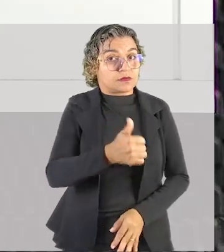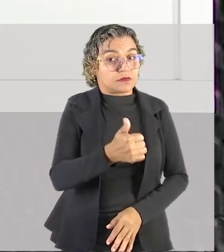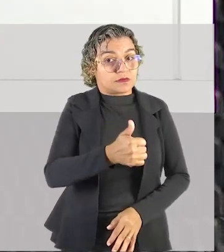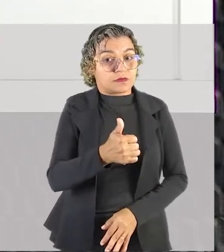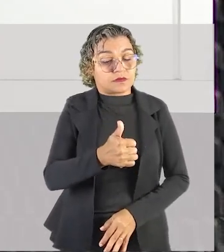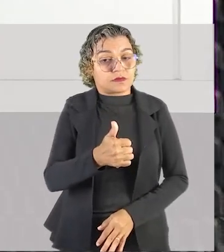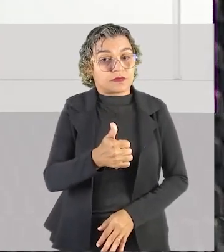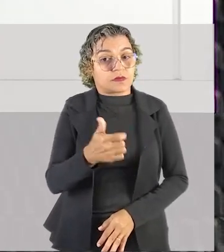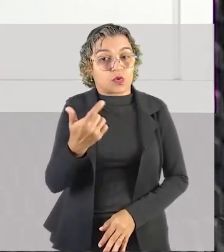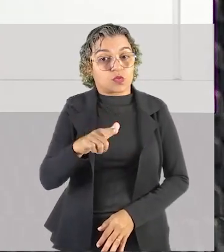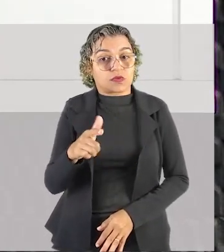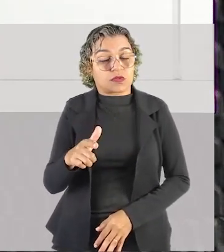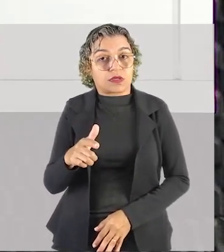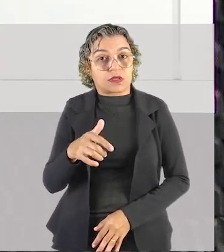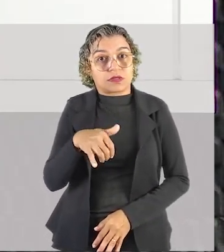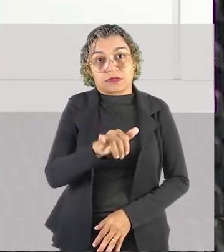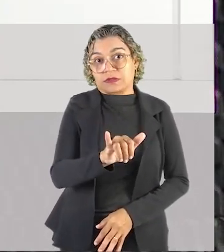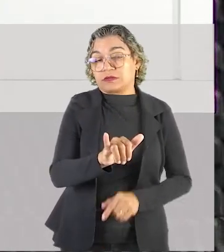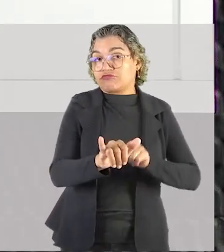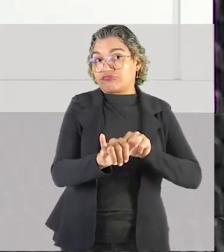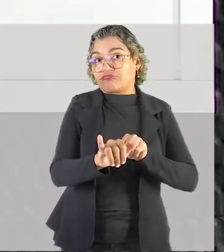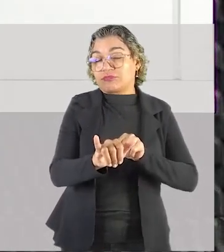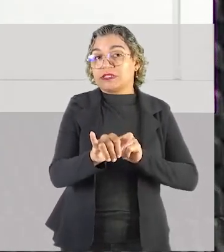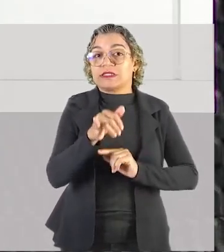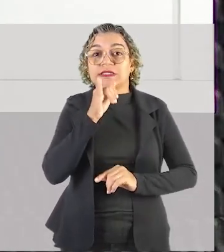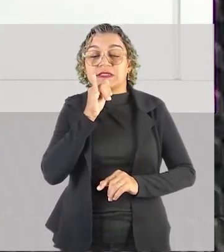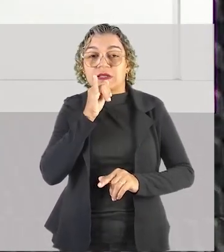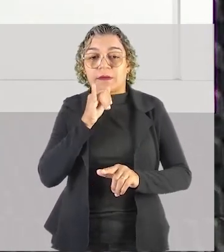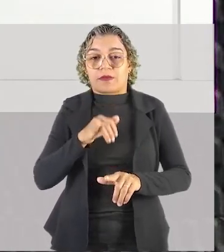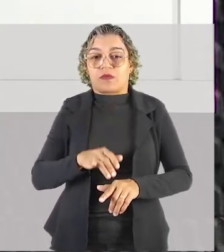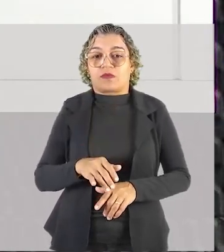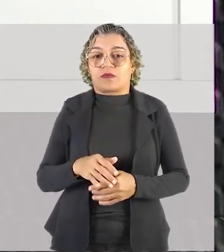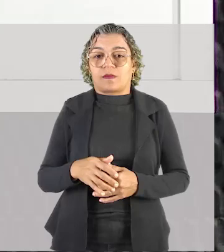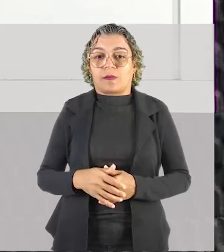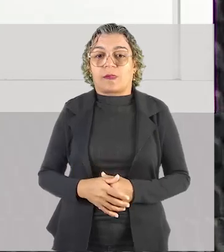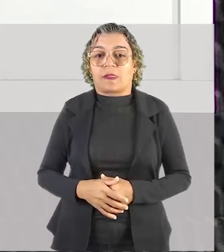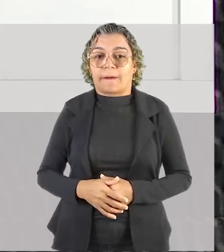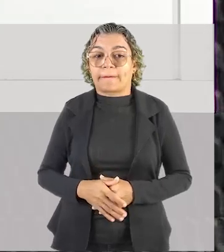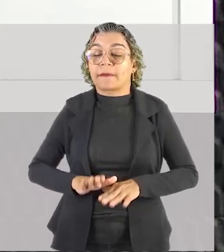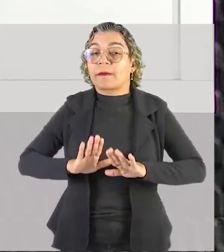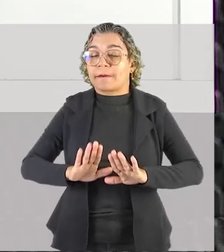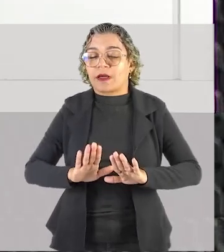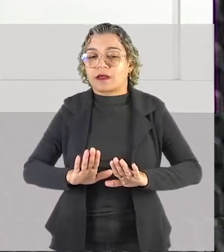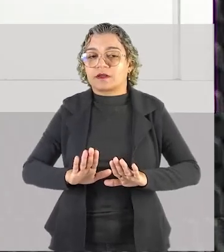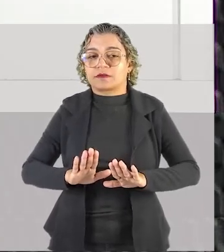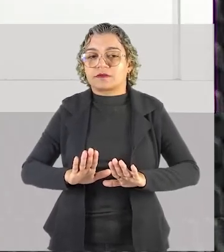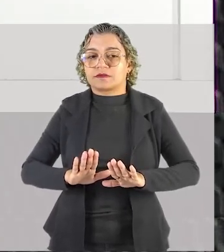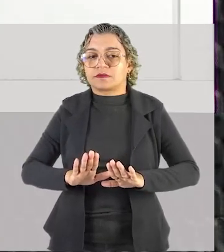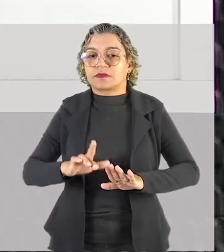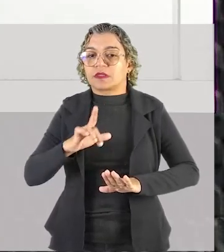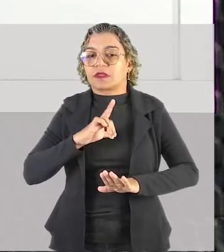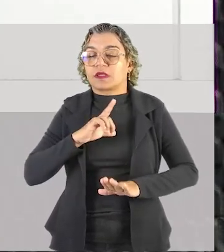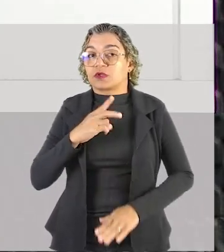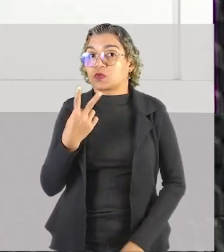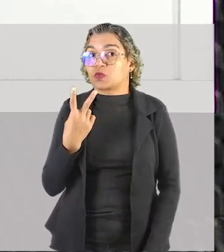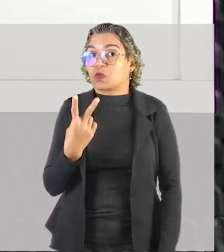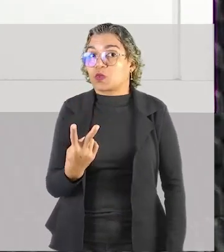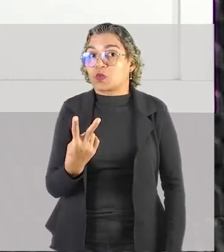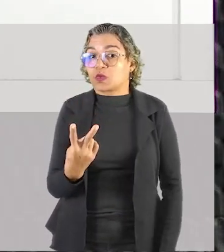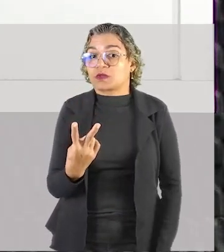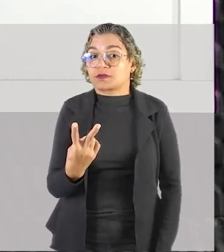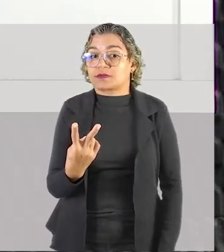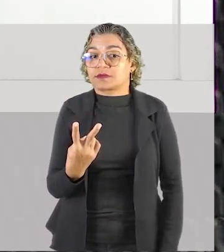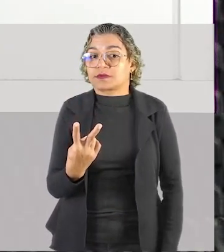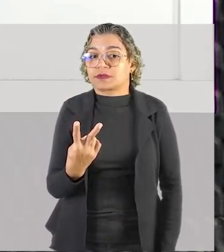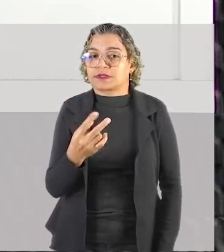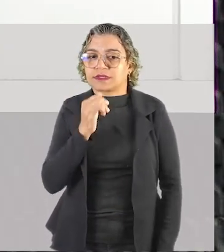onde ele intercepta o eixo y, né? Senão nós já teríamos o valor de b de graça. Mas nós temos dois pontos,